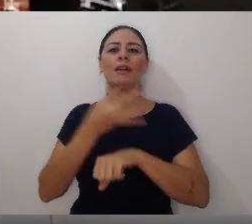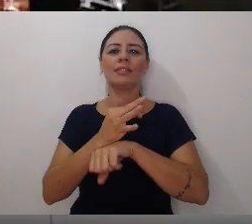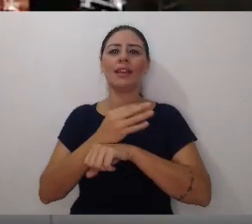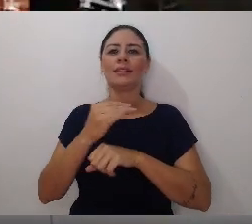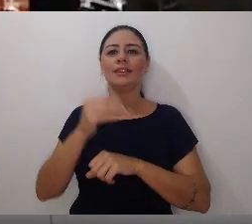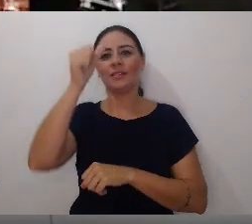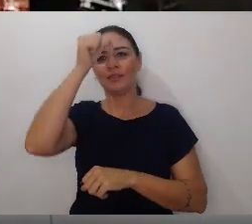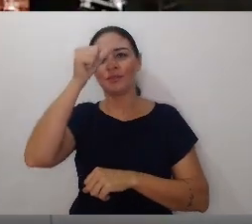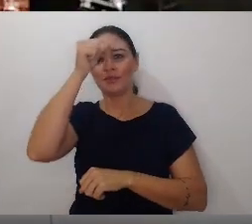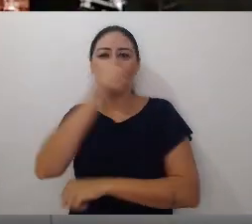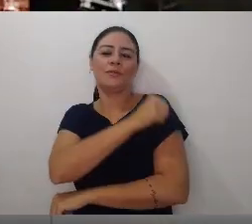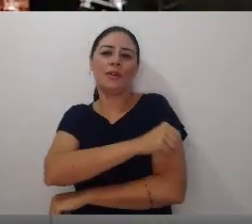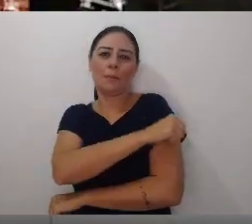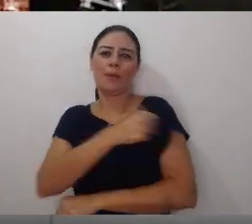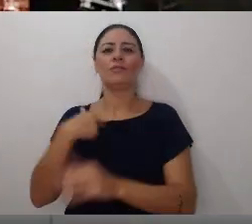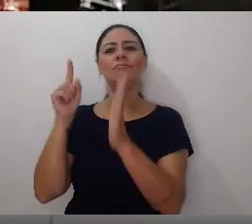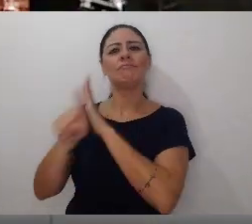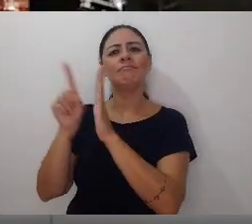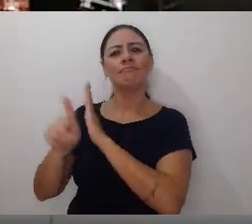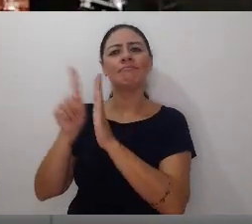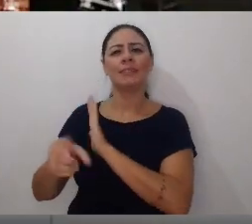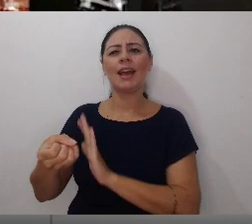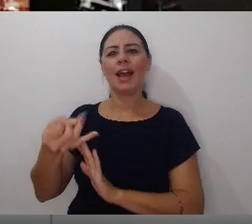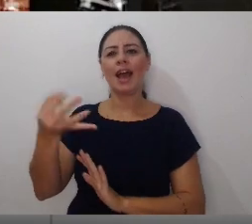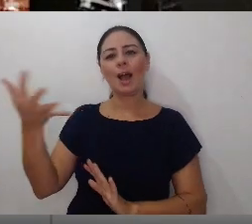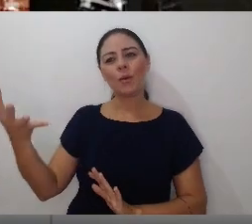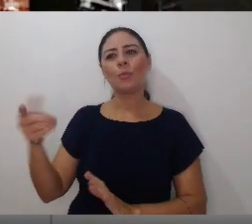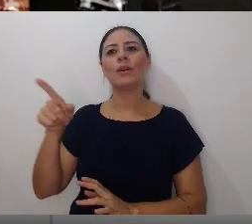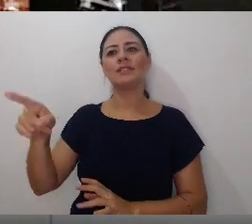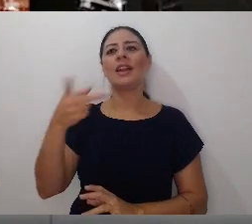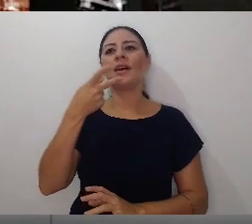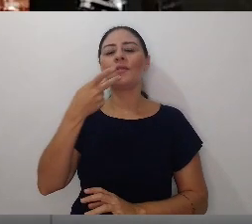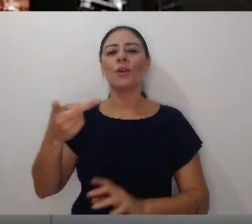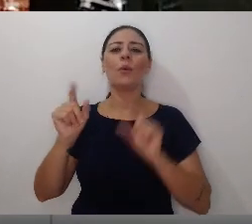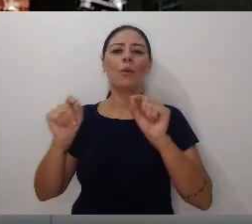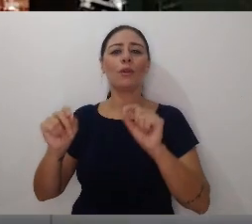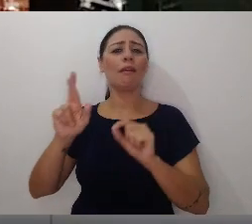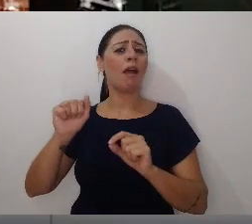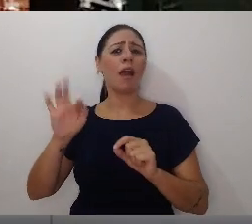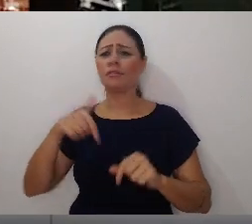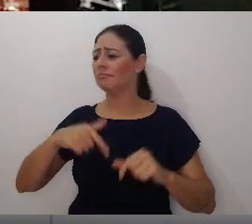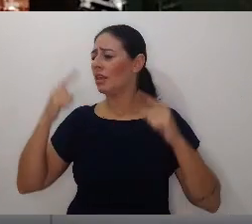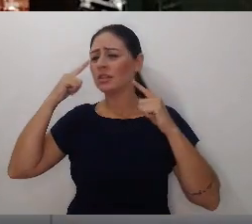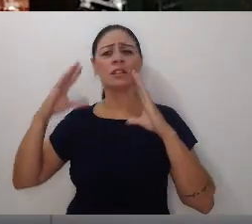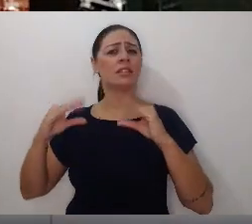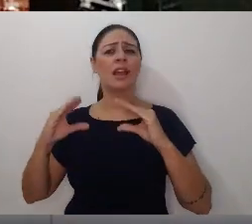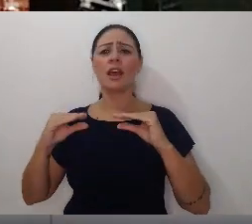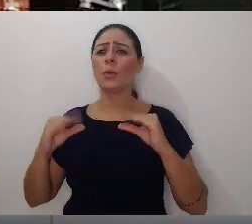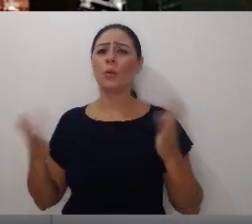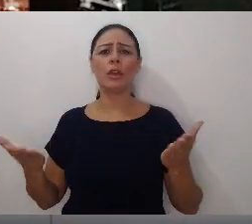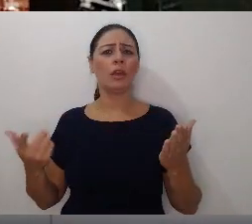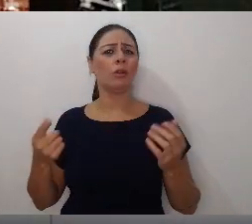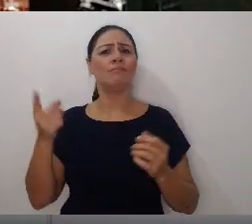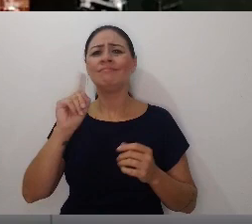de ontem, eu falei com uma amiga minha da vacina, uma técnica de enfermagem da vacina, perguntando algumas coisas para ela da vacina.